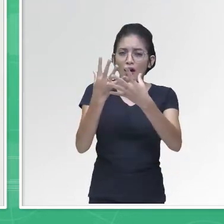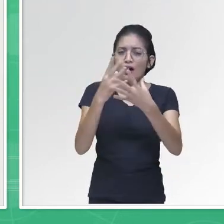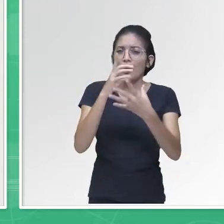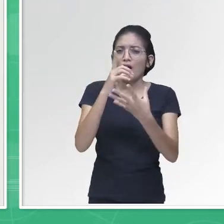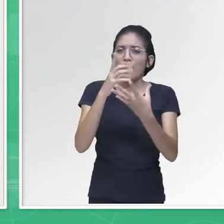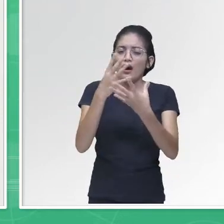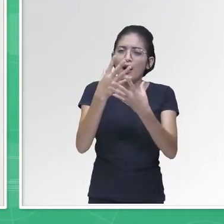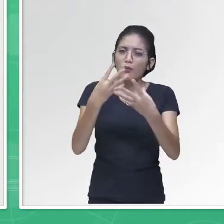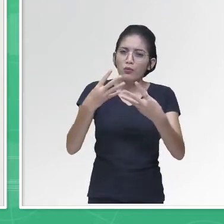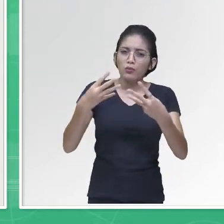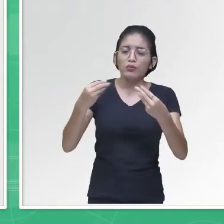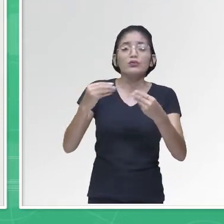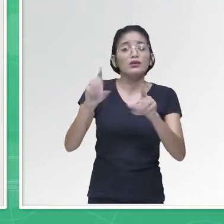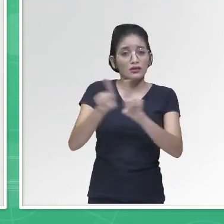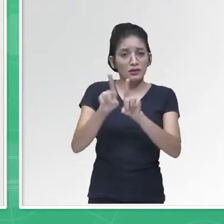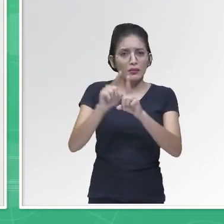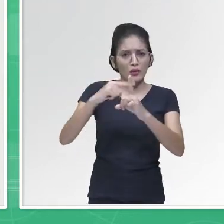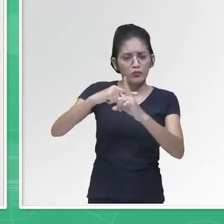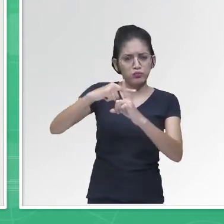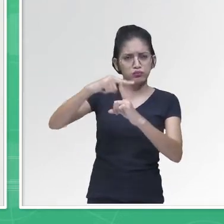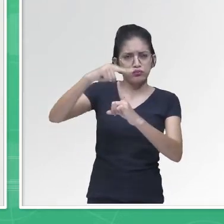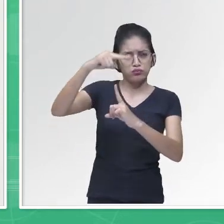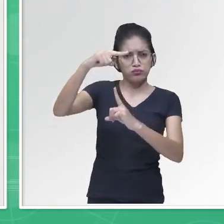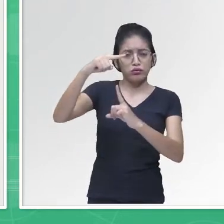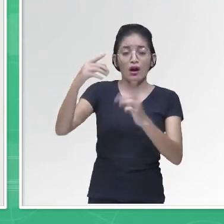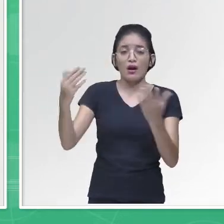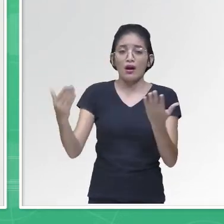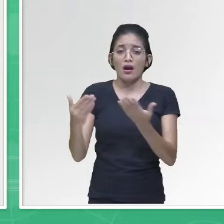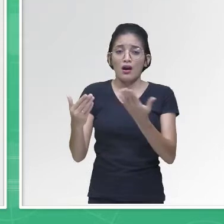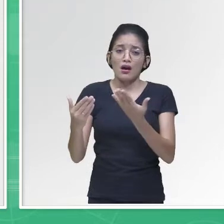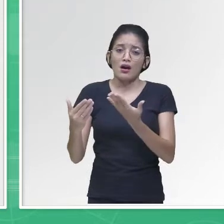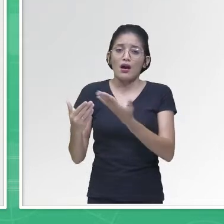também aumenta. Agora, o sulfato de